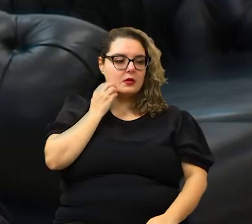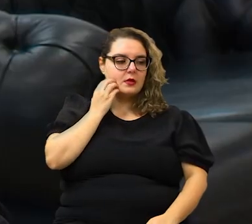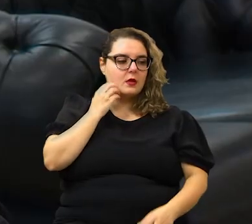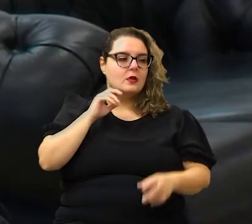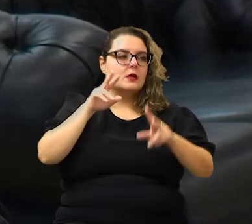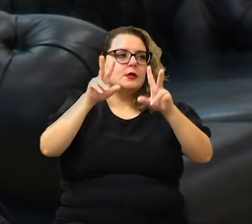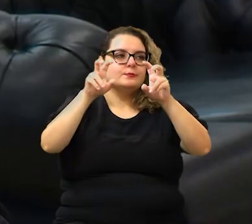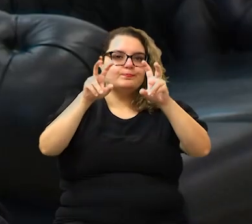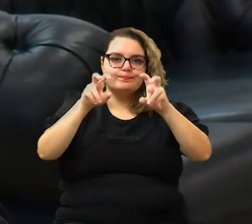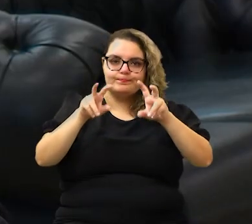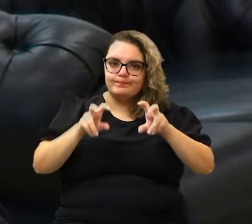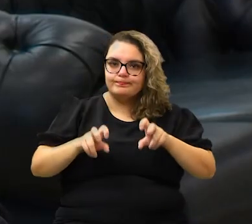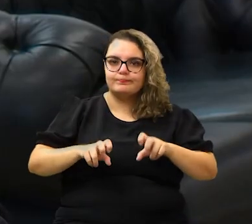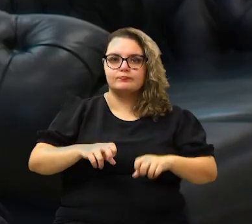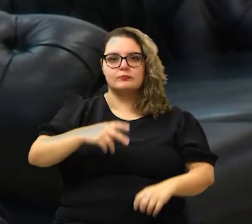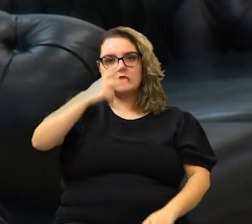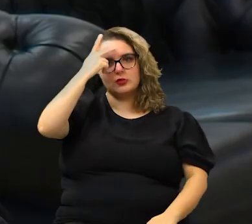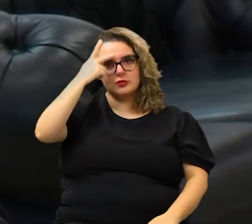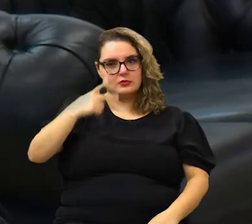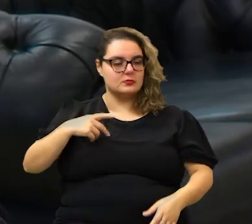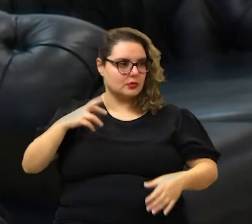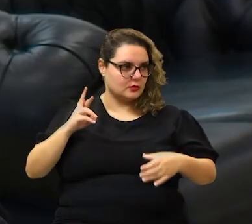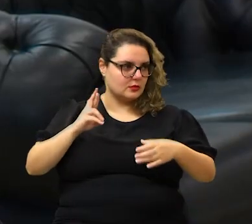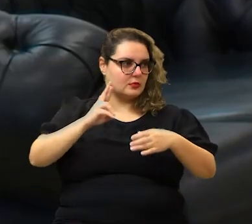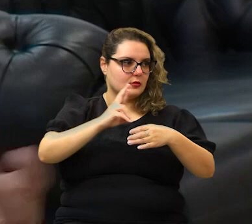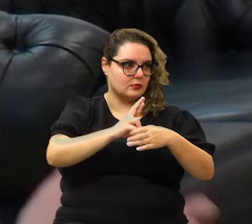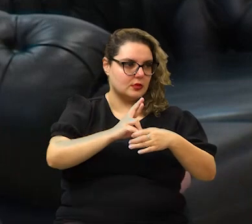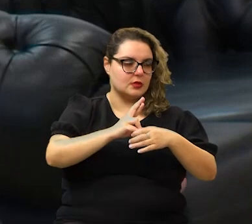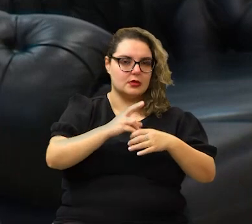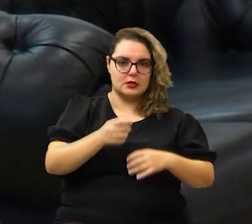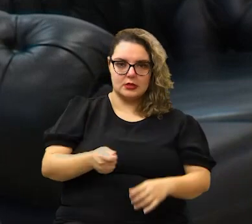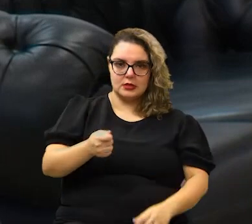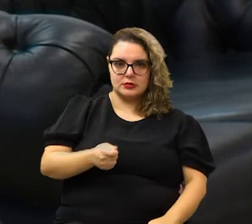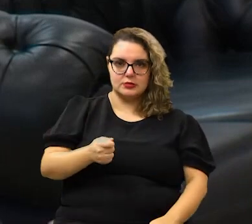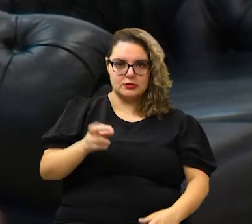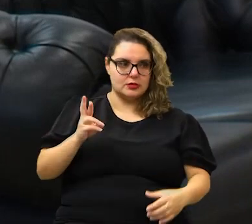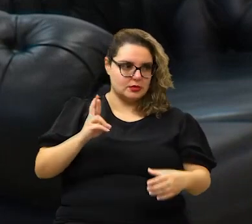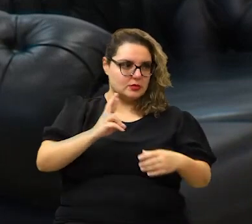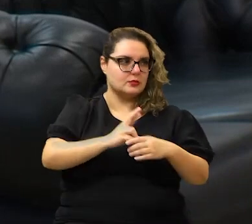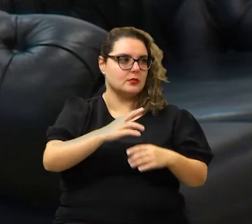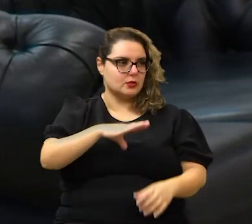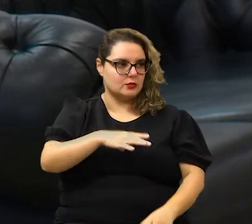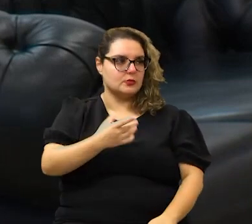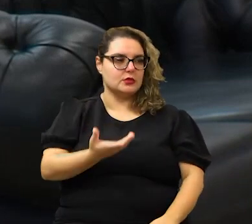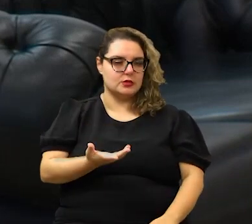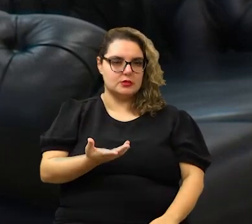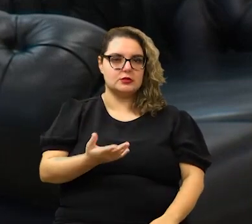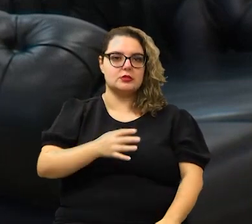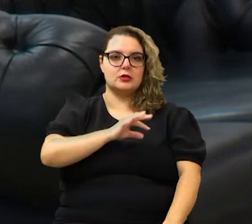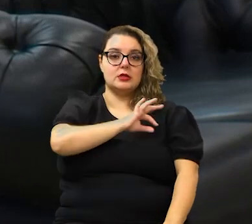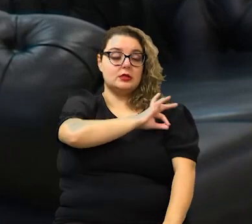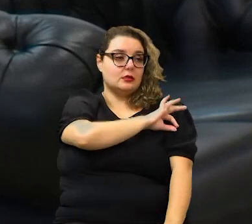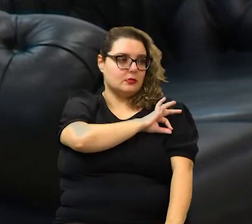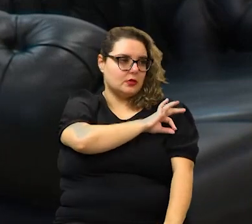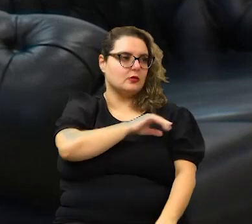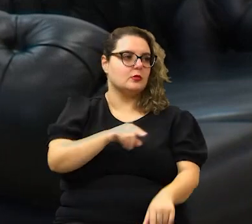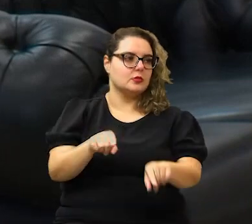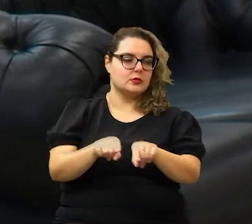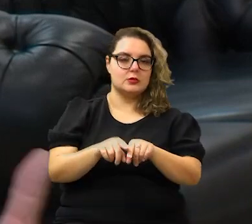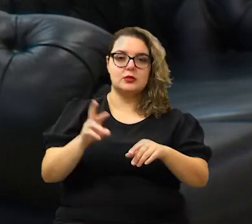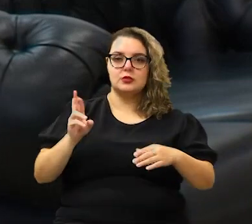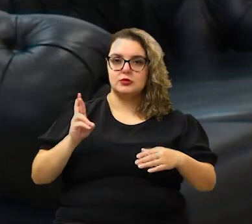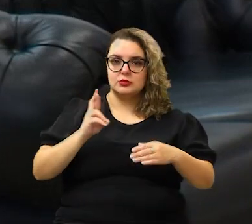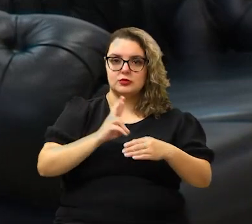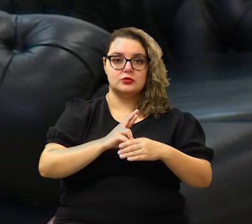os temas foram escolhidos assim pelos procuradores, tanto da Associação de Procuradores do município, os procuradores da